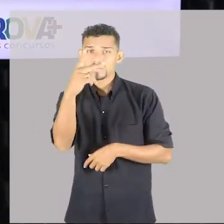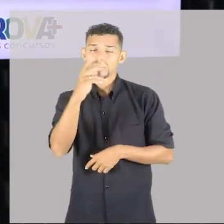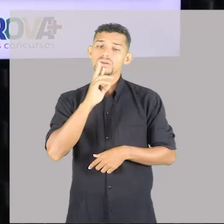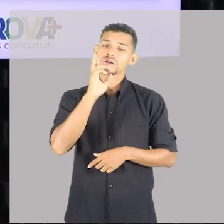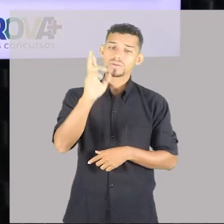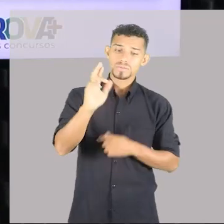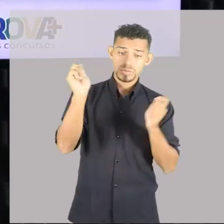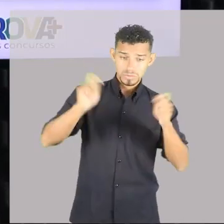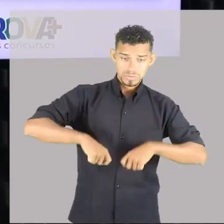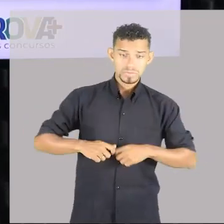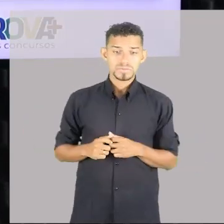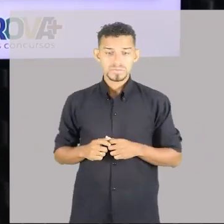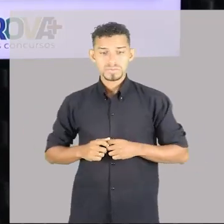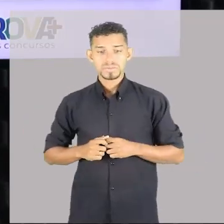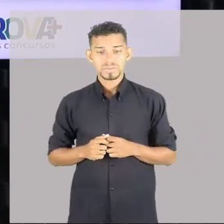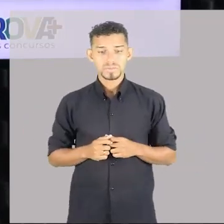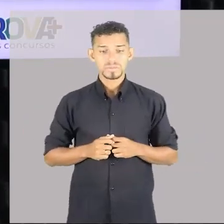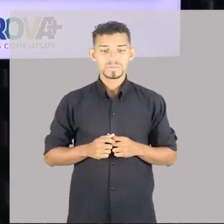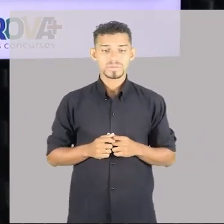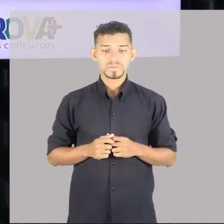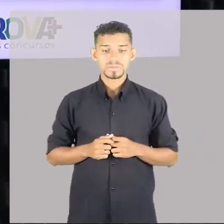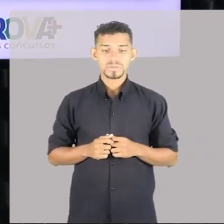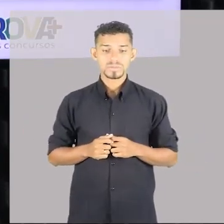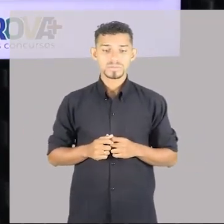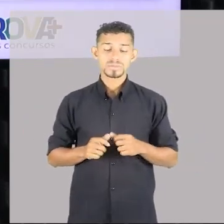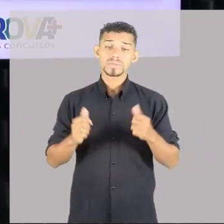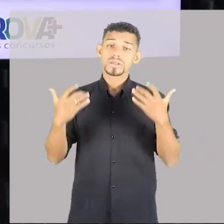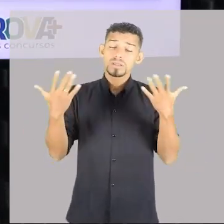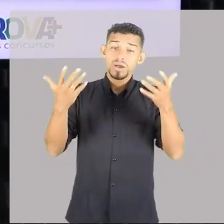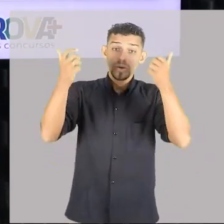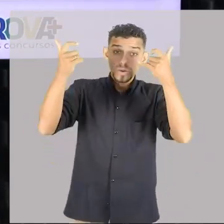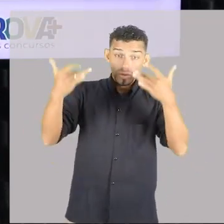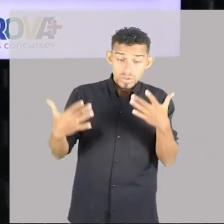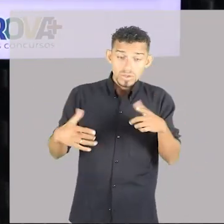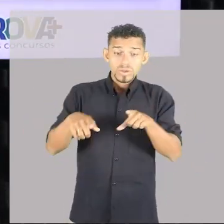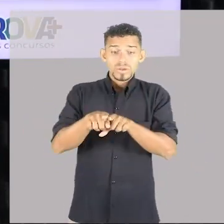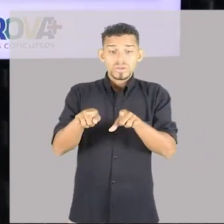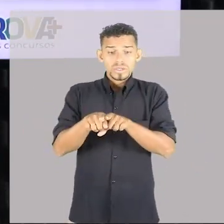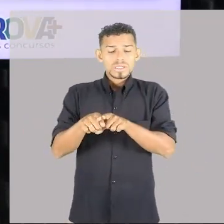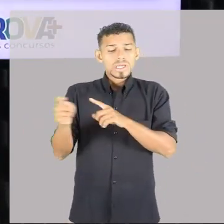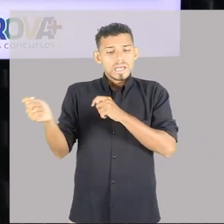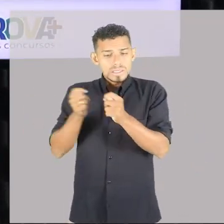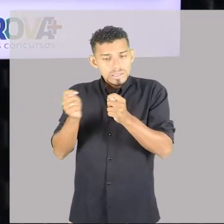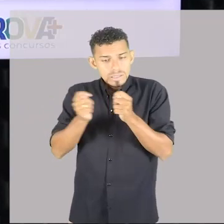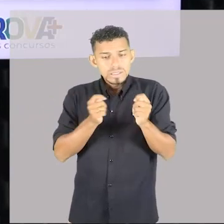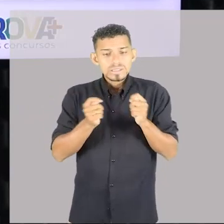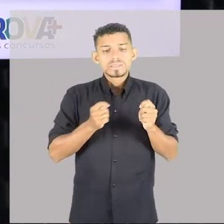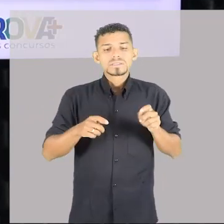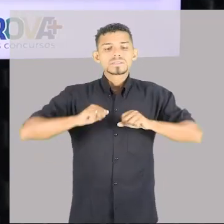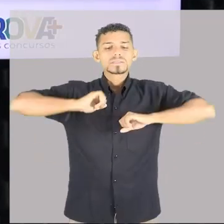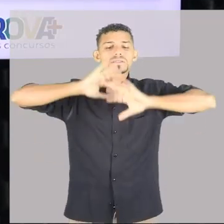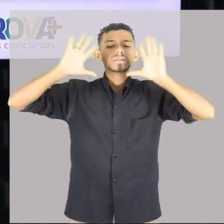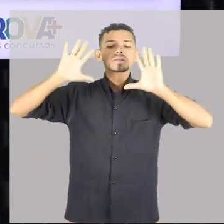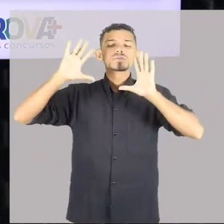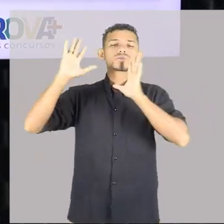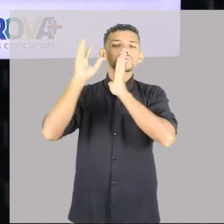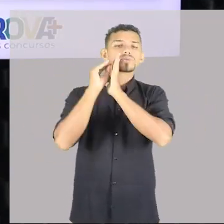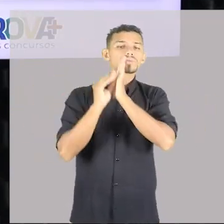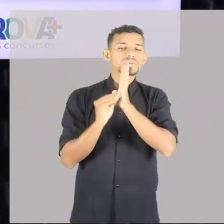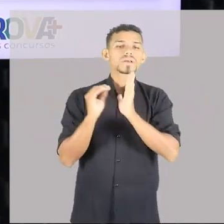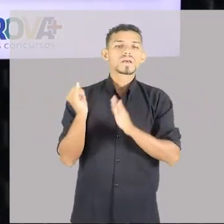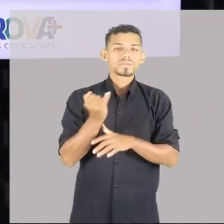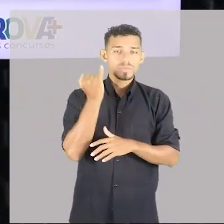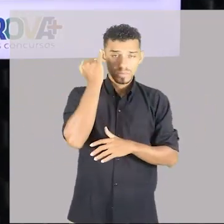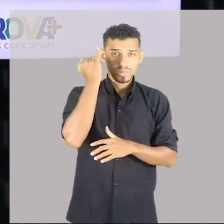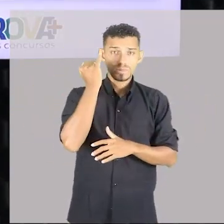responderá. Bom, a gente está falando aqui de processo administrativo, é claro que todo esse conteúdo é muito importante, mas não